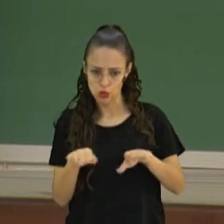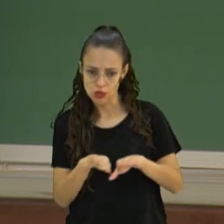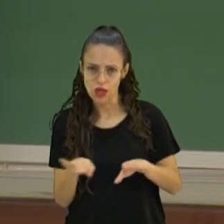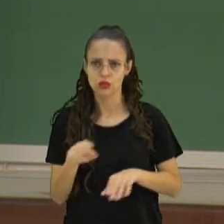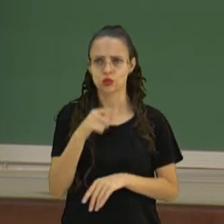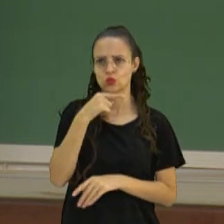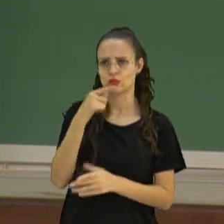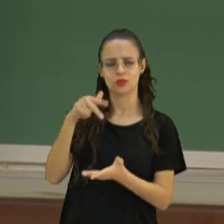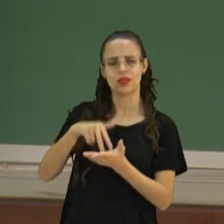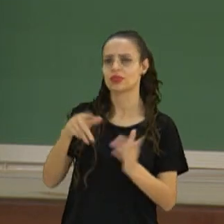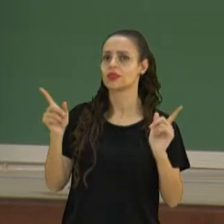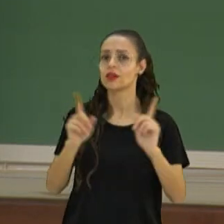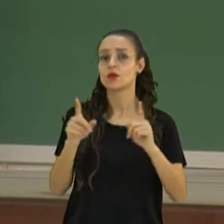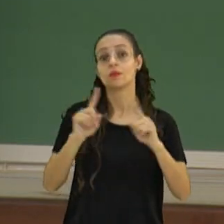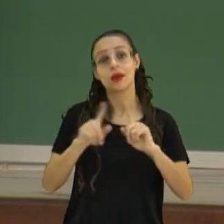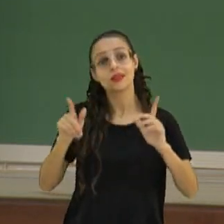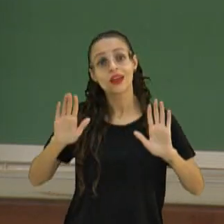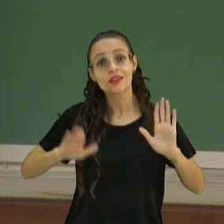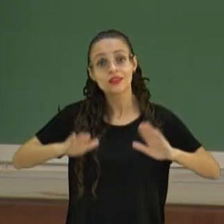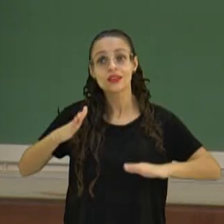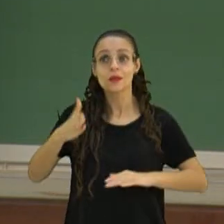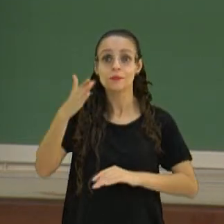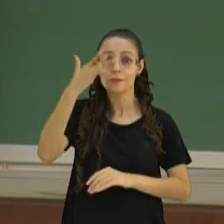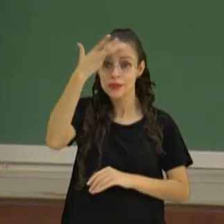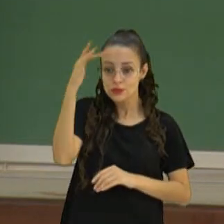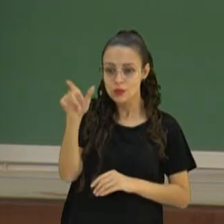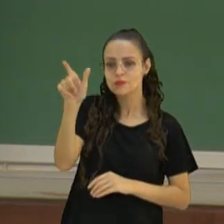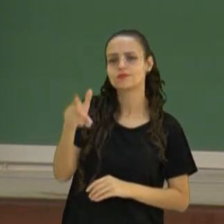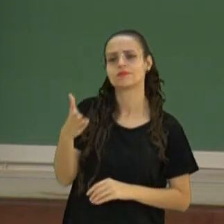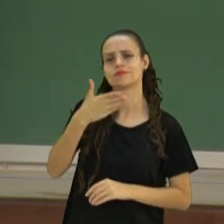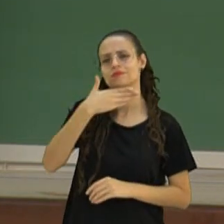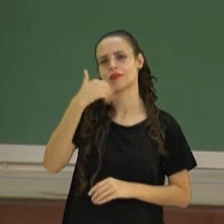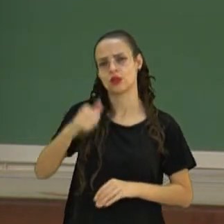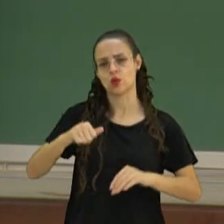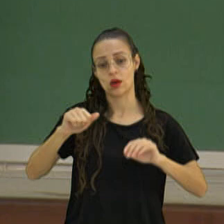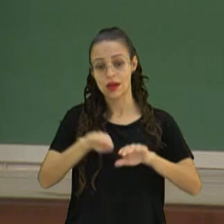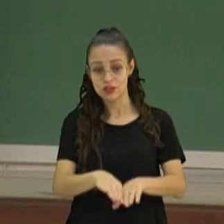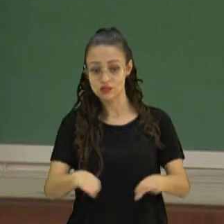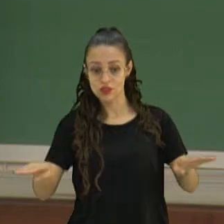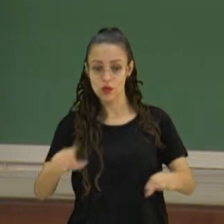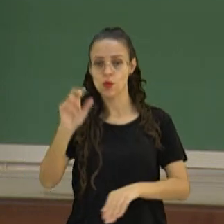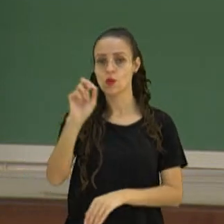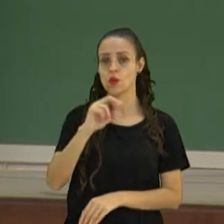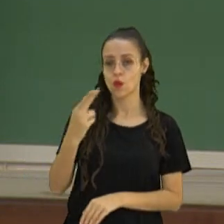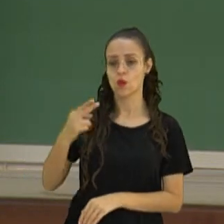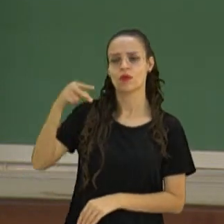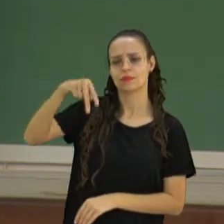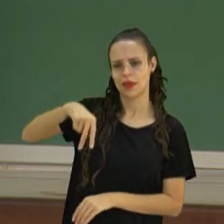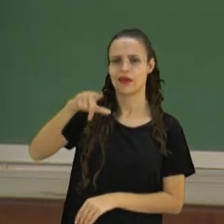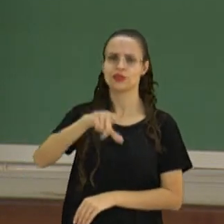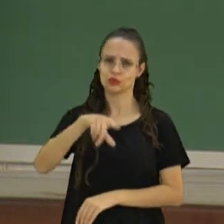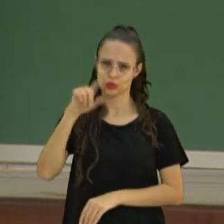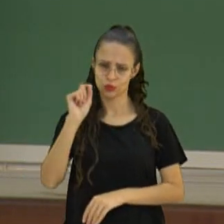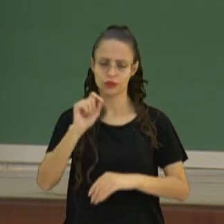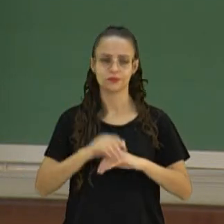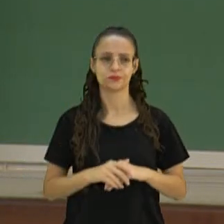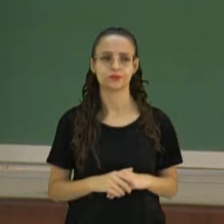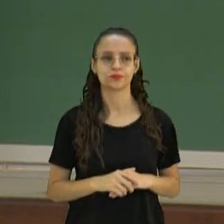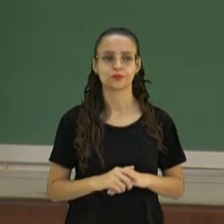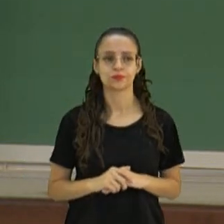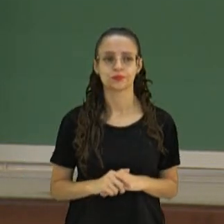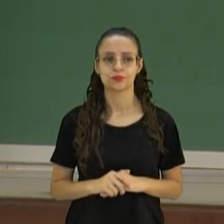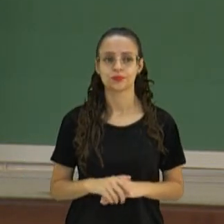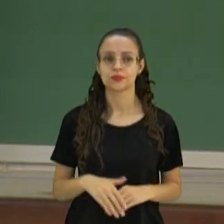consiga lutar em pé, né? Mas às vezes o atleta se sai melhor em determinada situação, ele prefere manter aquela luta, né? Então, quanto